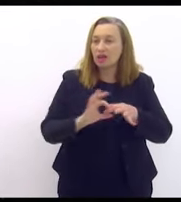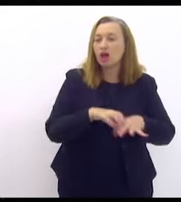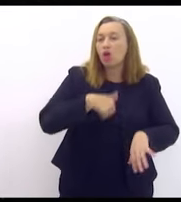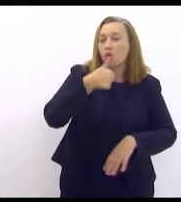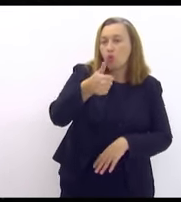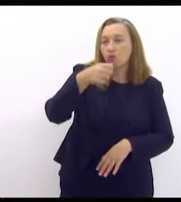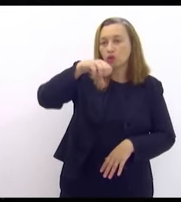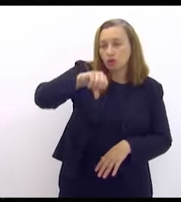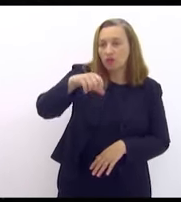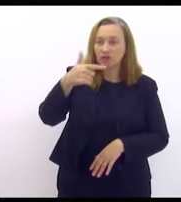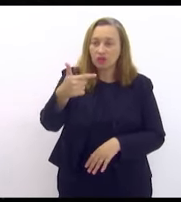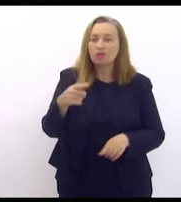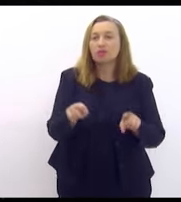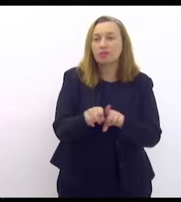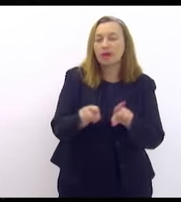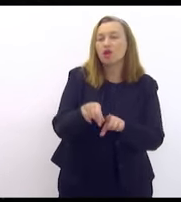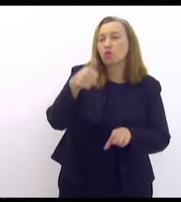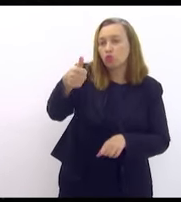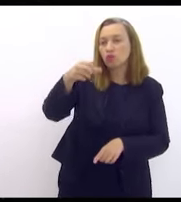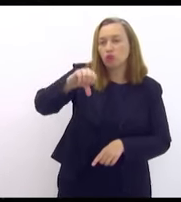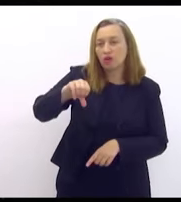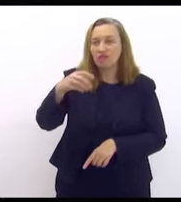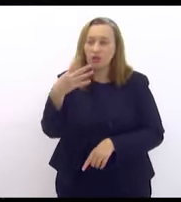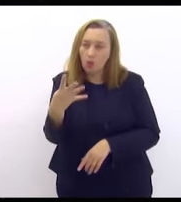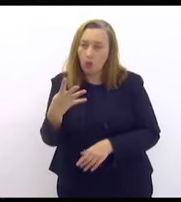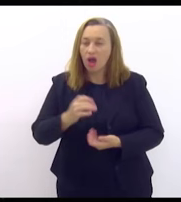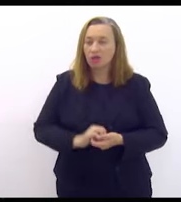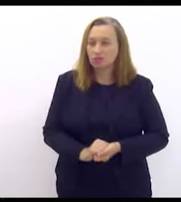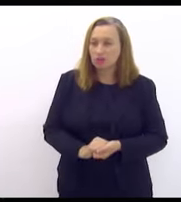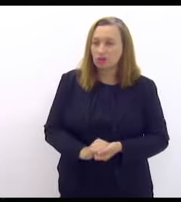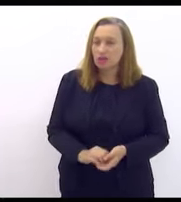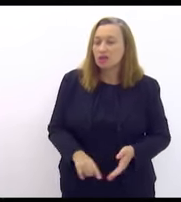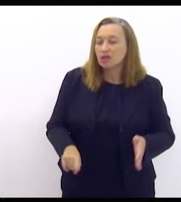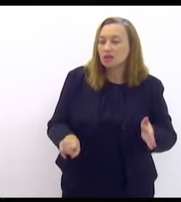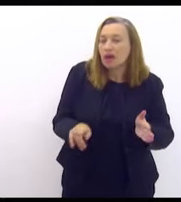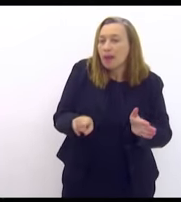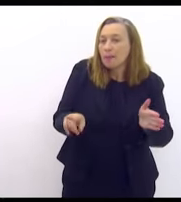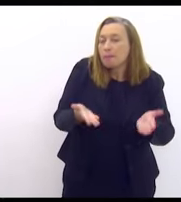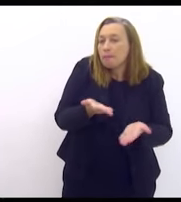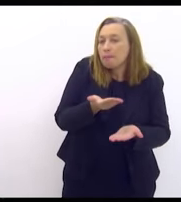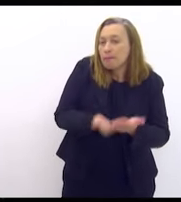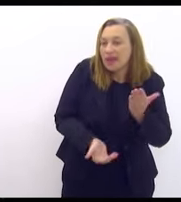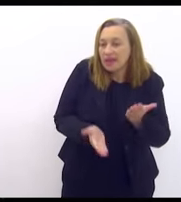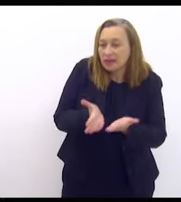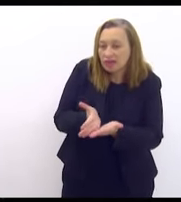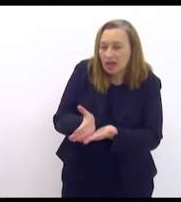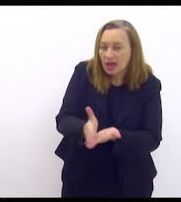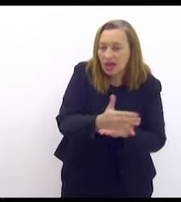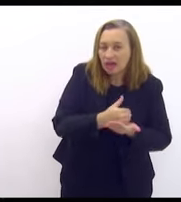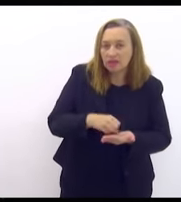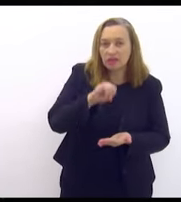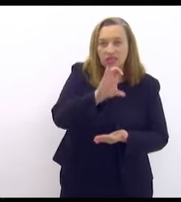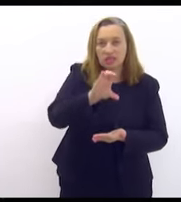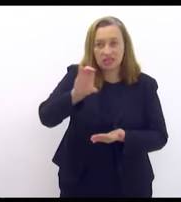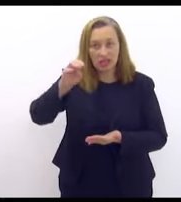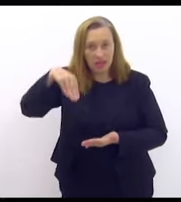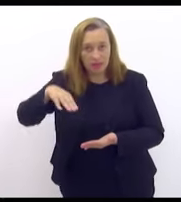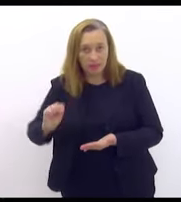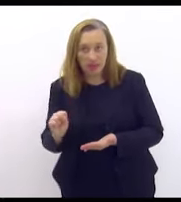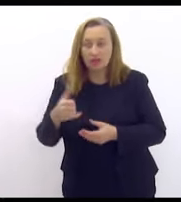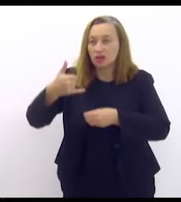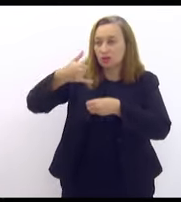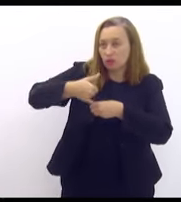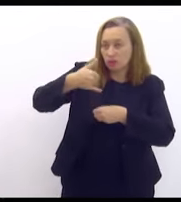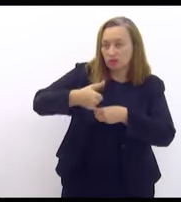192 e 194, que resultou na queda da arrecadação de ICMS dos setores de